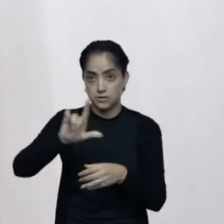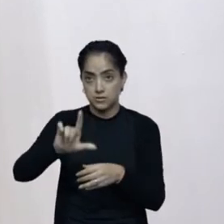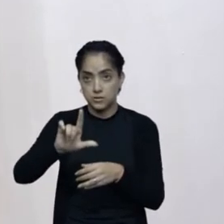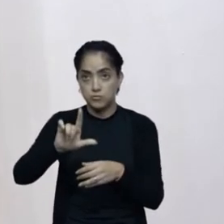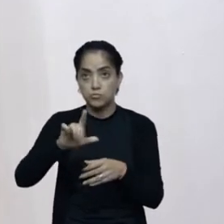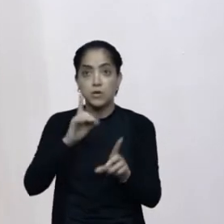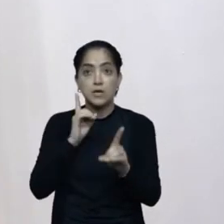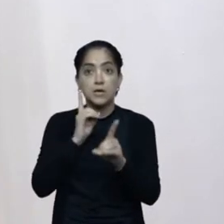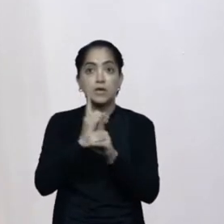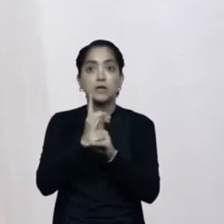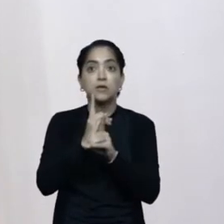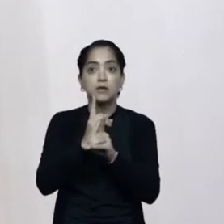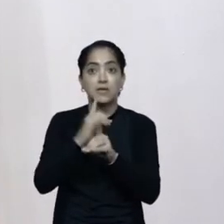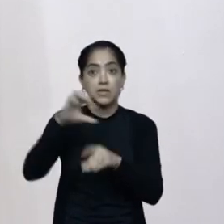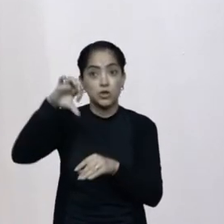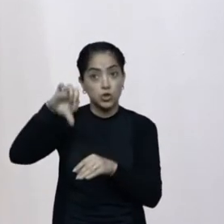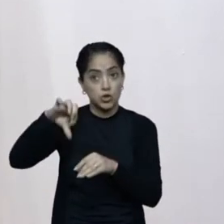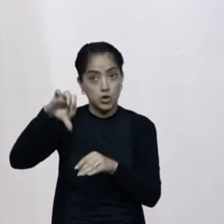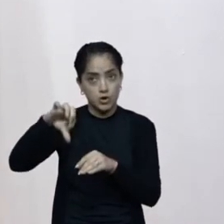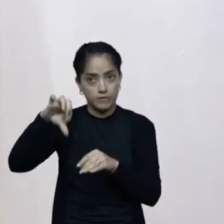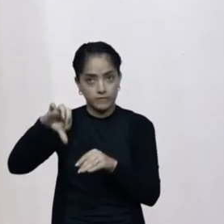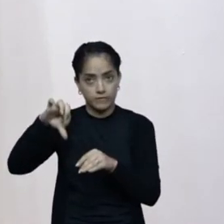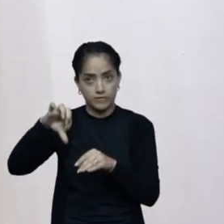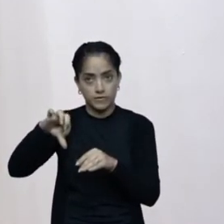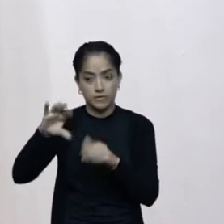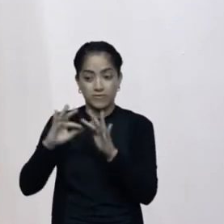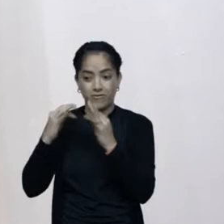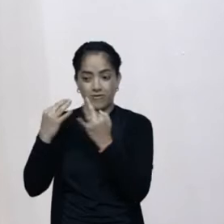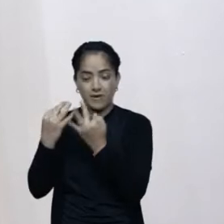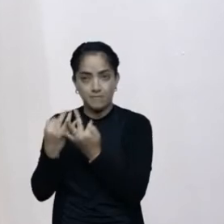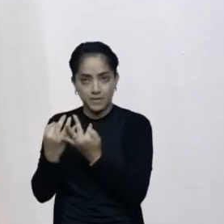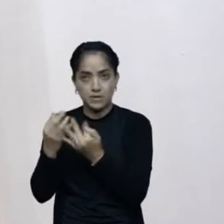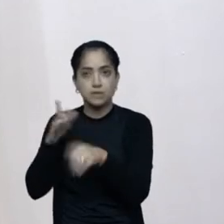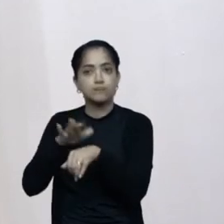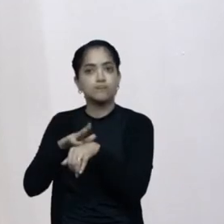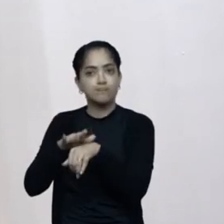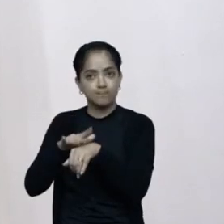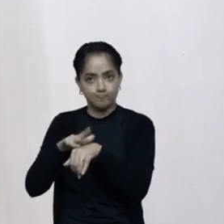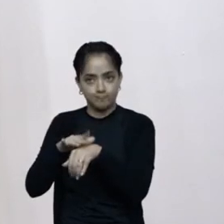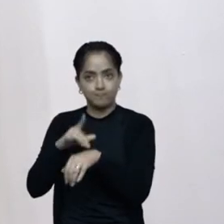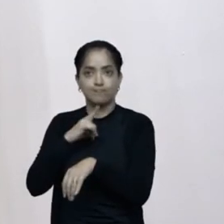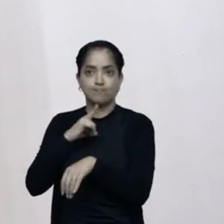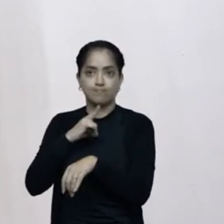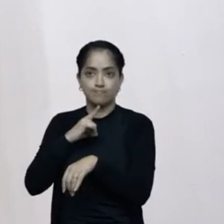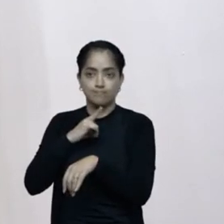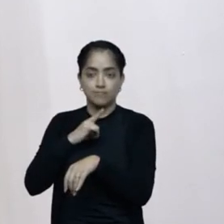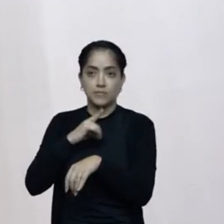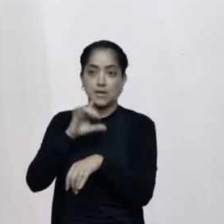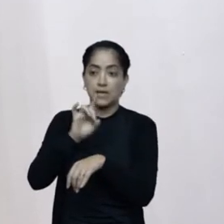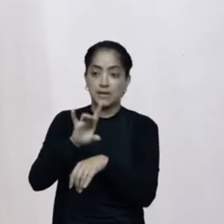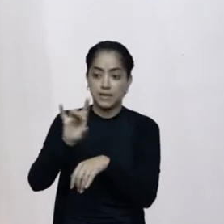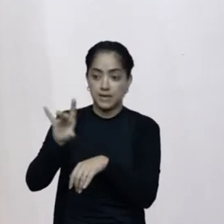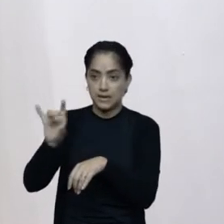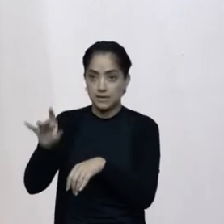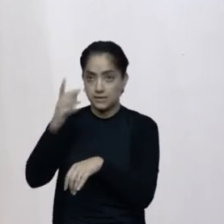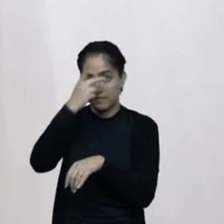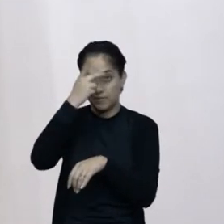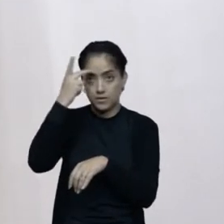achamos 9 famílias que tinham essa patologia. Cada família, cada